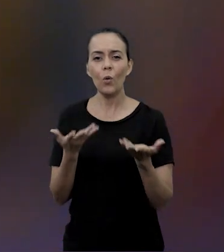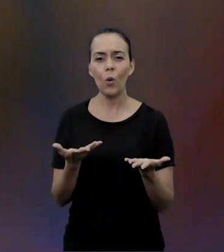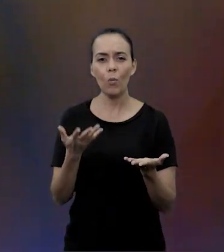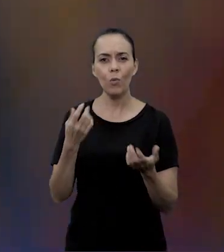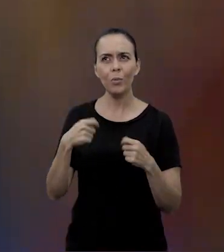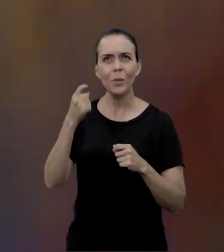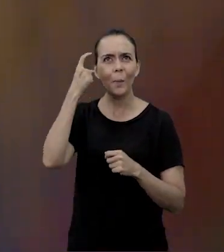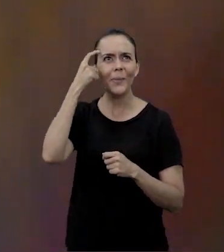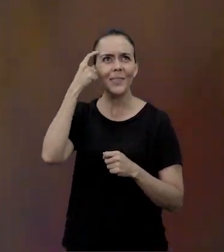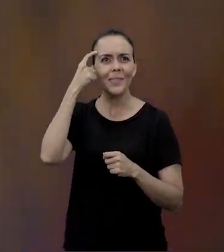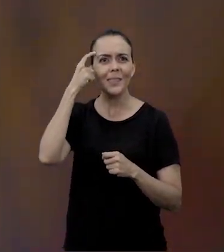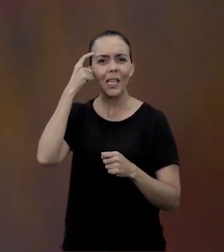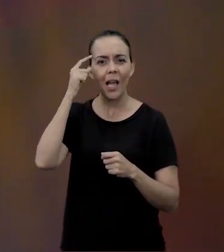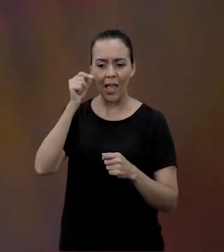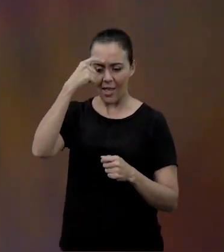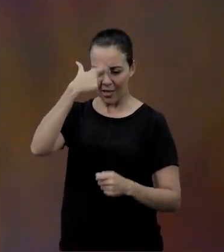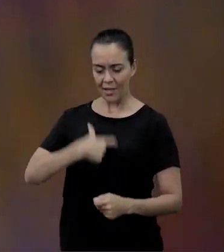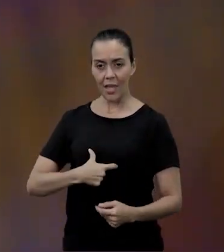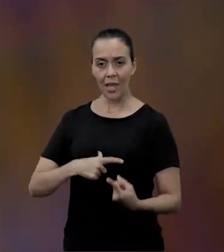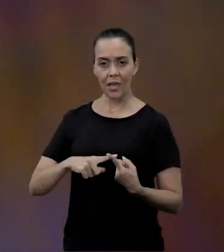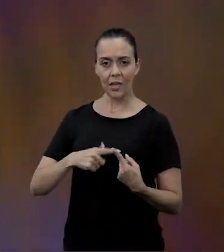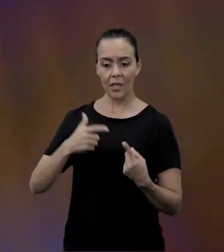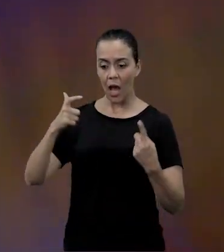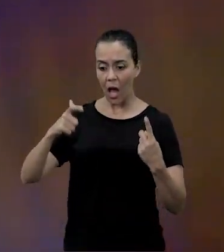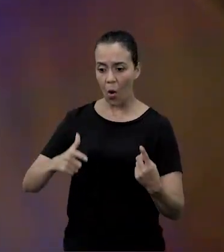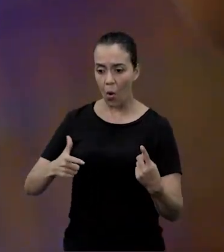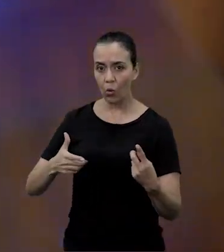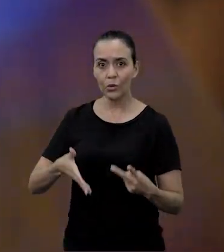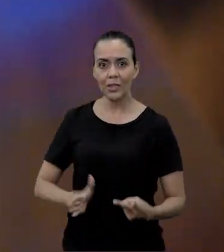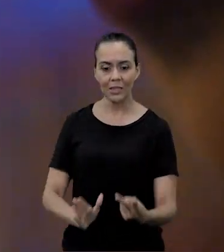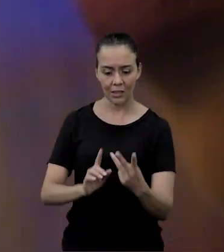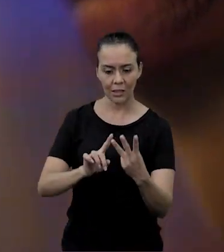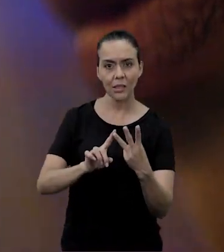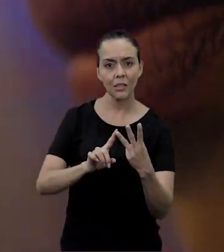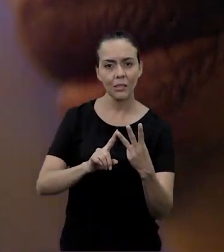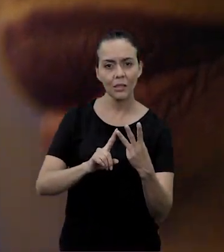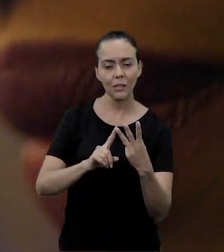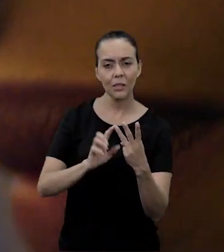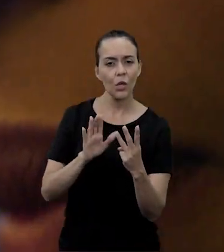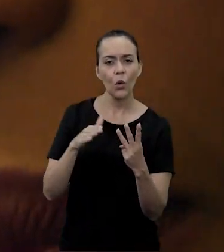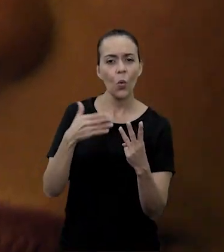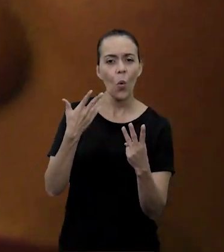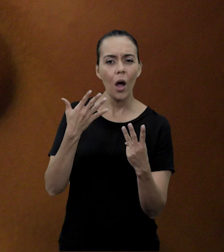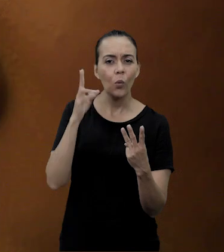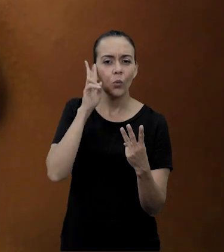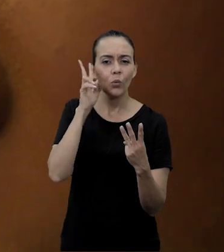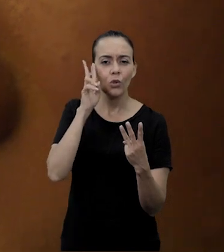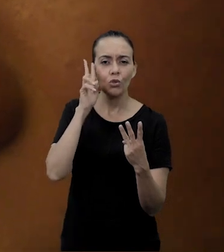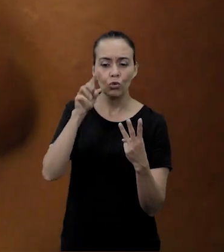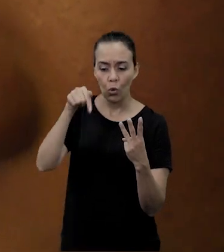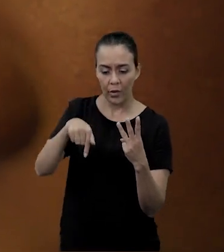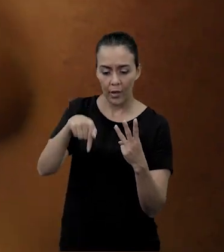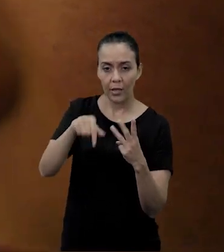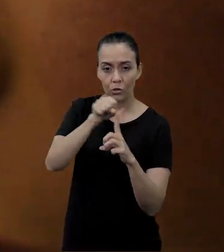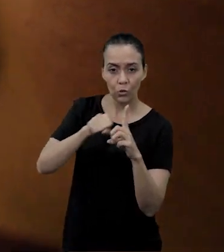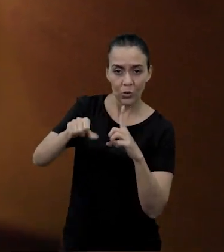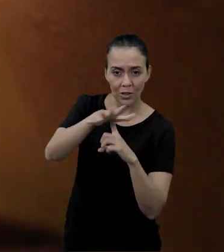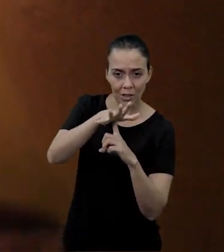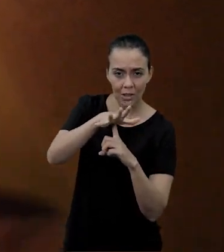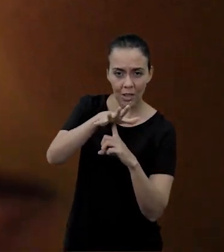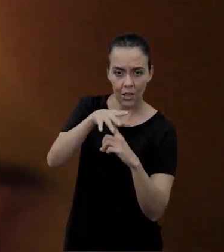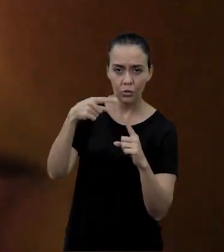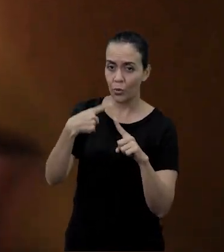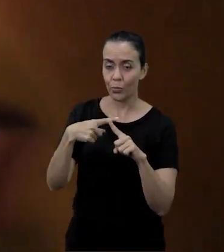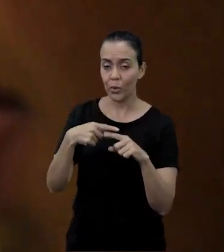questão: quem somos, de onde viemos, qual é nossa situação nessa sociedade. Porque